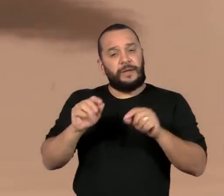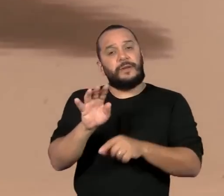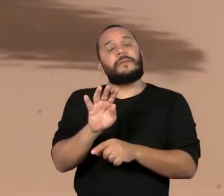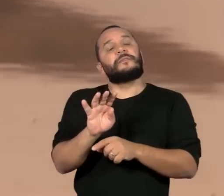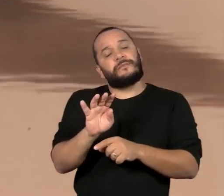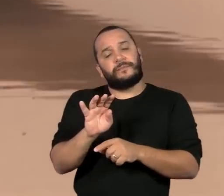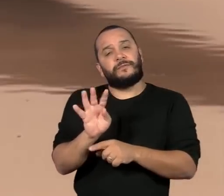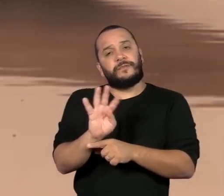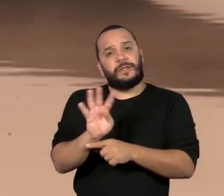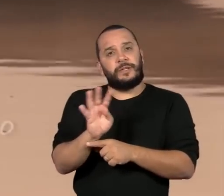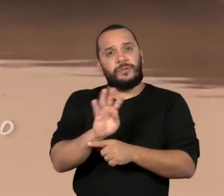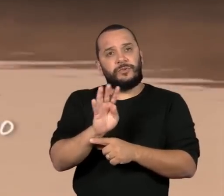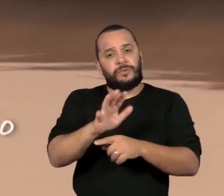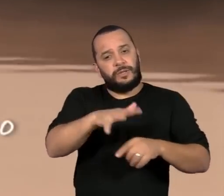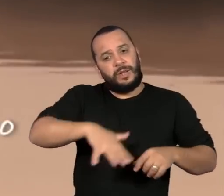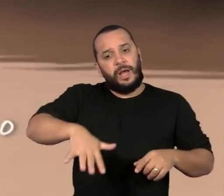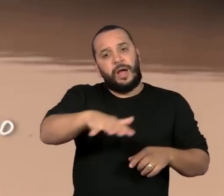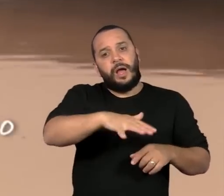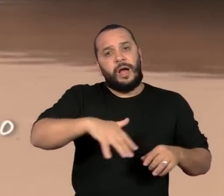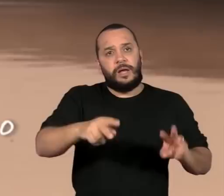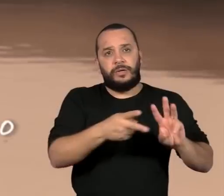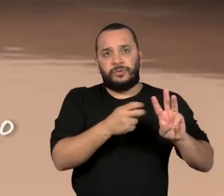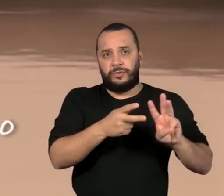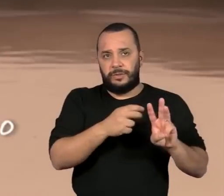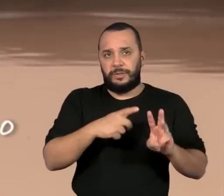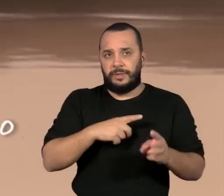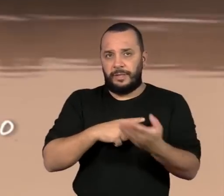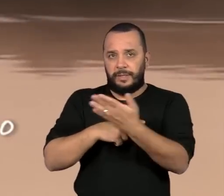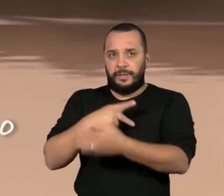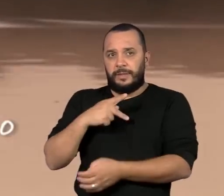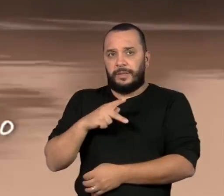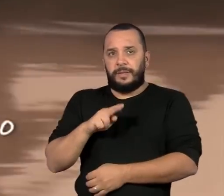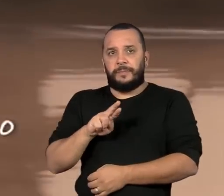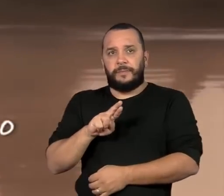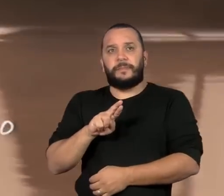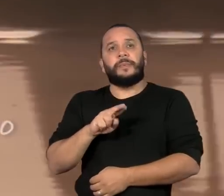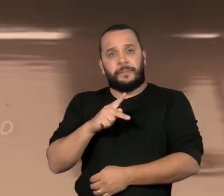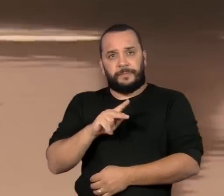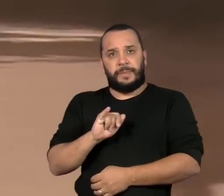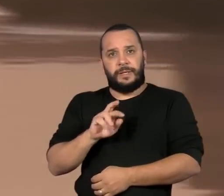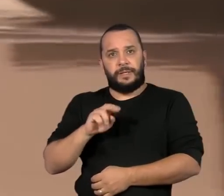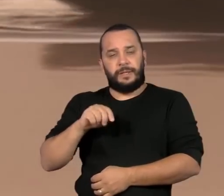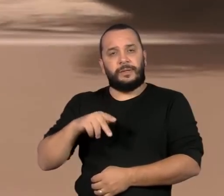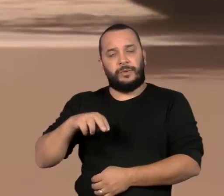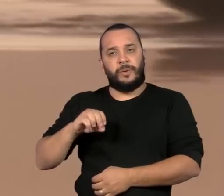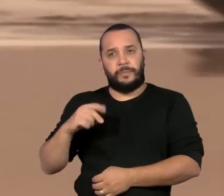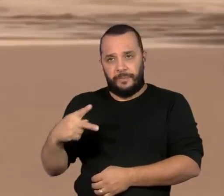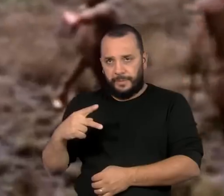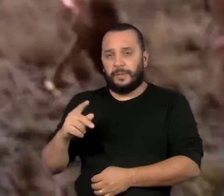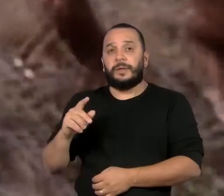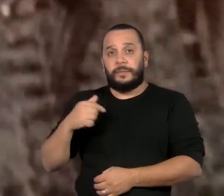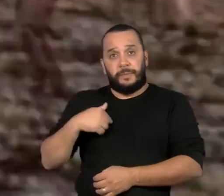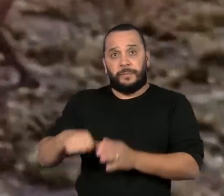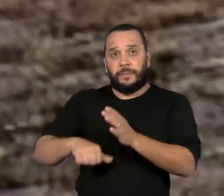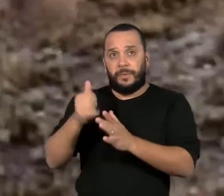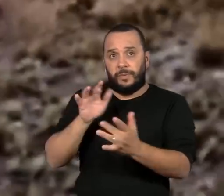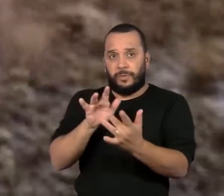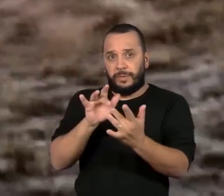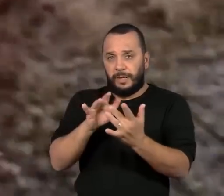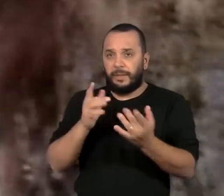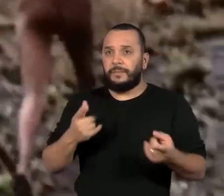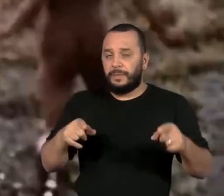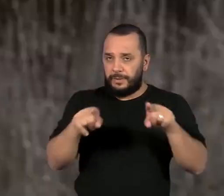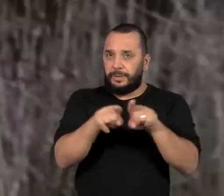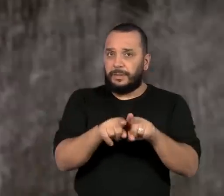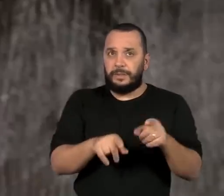Dirigiu obras premiadas como Paninop, Meu Primeiro Contato, em parceria com Karaneik Pen, que mostra a